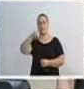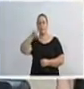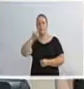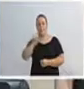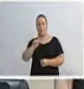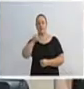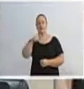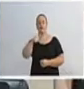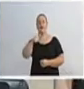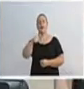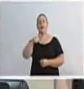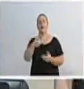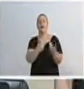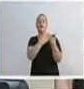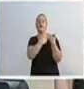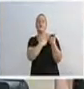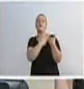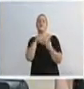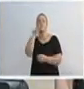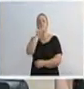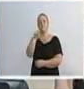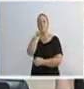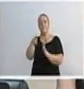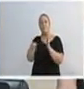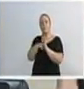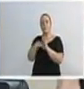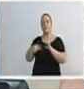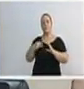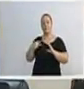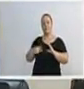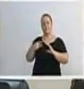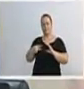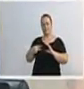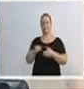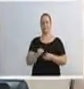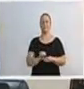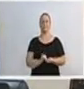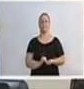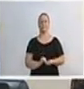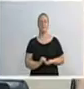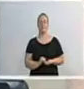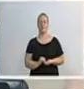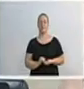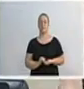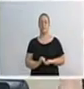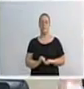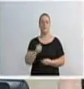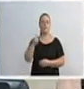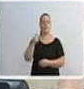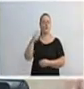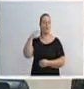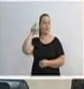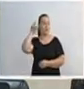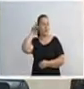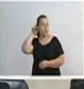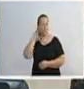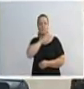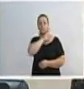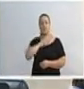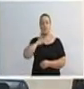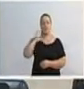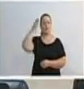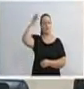Ascamblu, Associação dos Servidores da Câmara. Solicito, senhores vereadores, vereador Jens, vereador César, vereador Ivan, por gentileza,